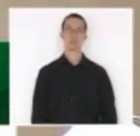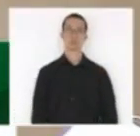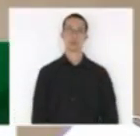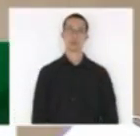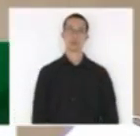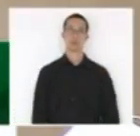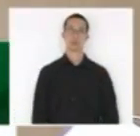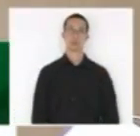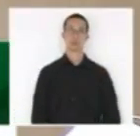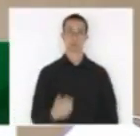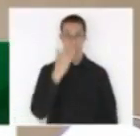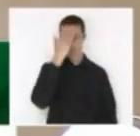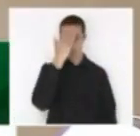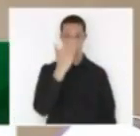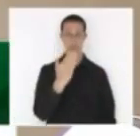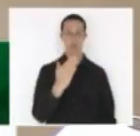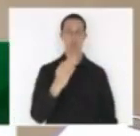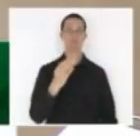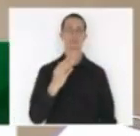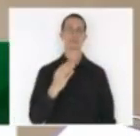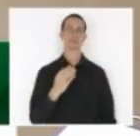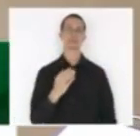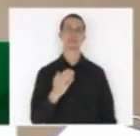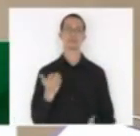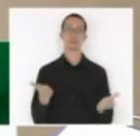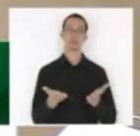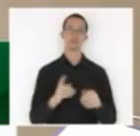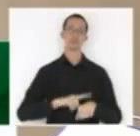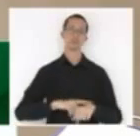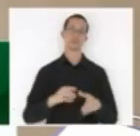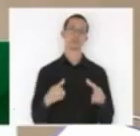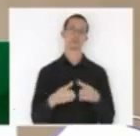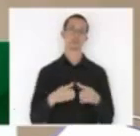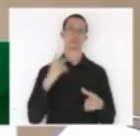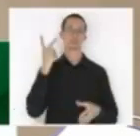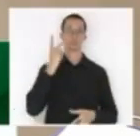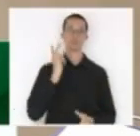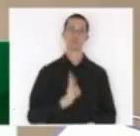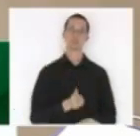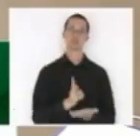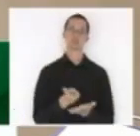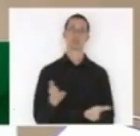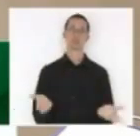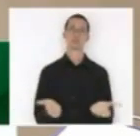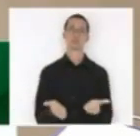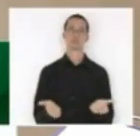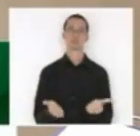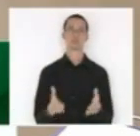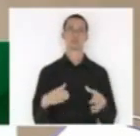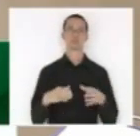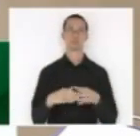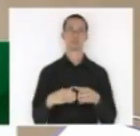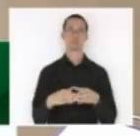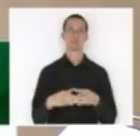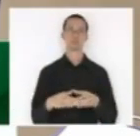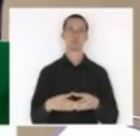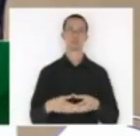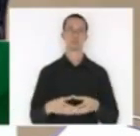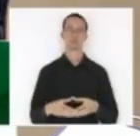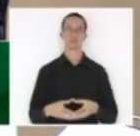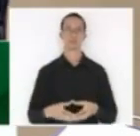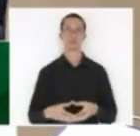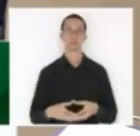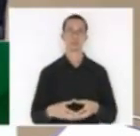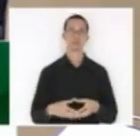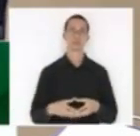deputado Maurício. Ainda no horário destinado aos partidos políticos, com a palavra o